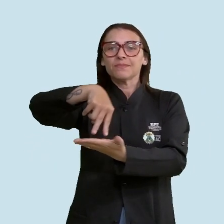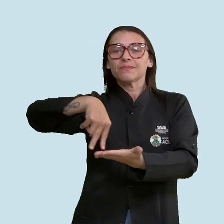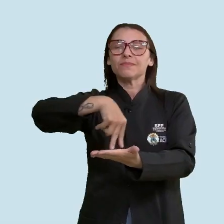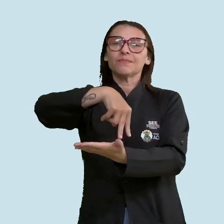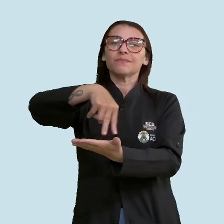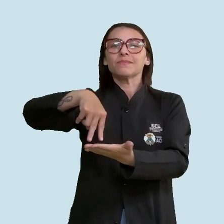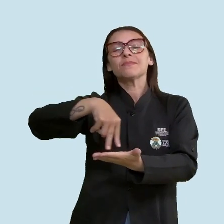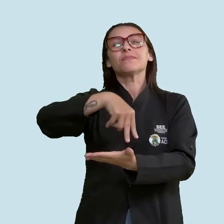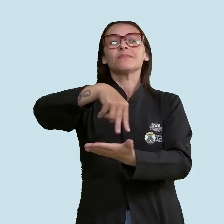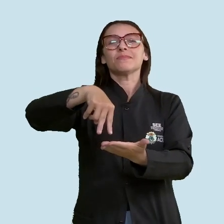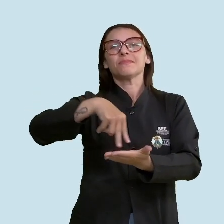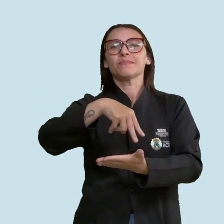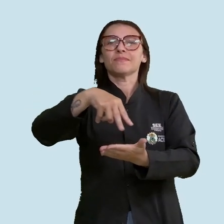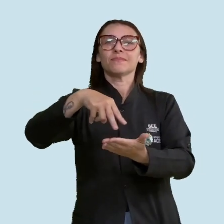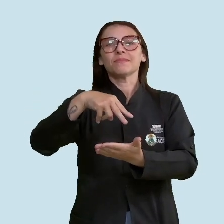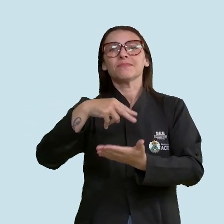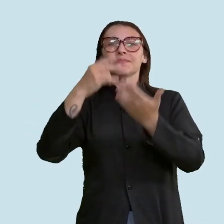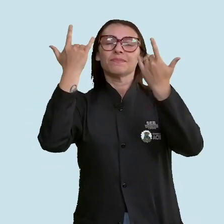dançar,